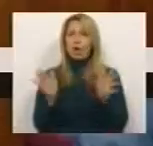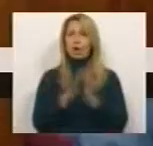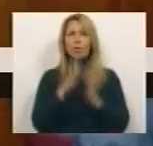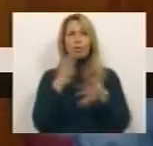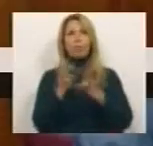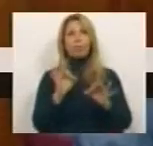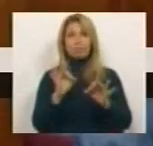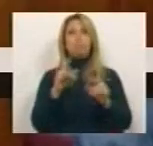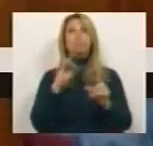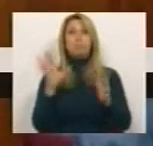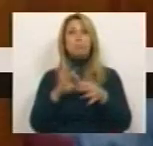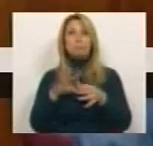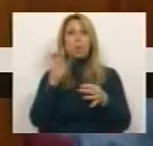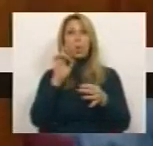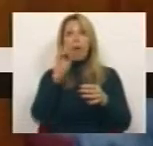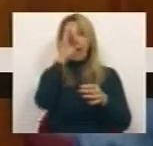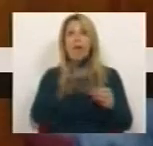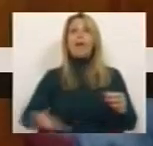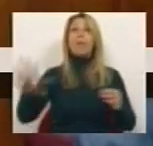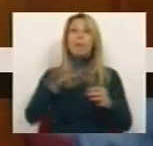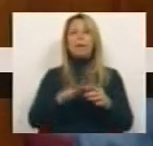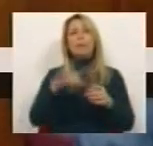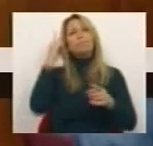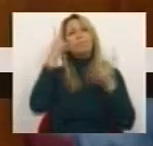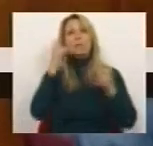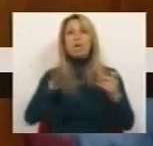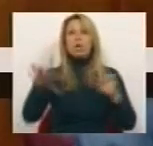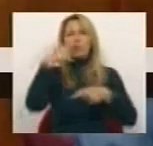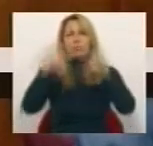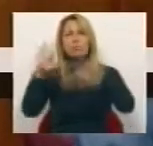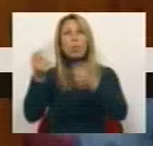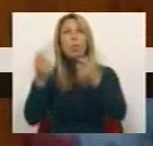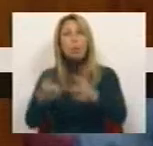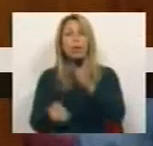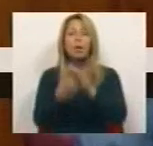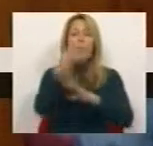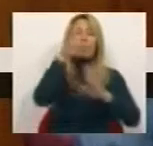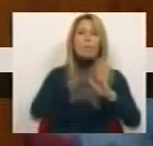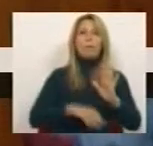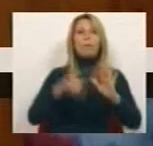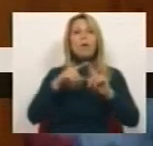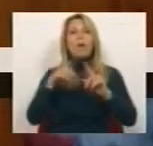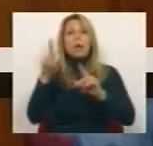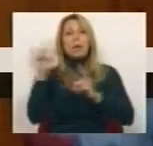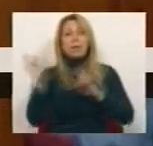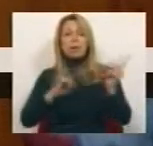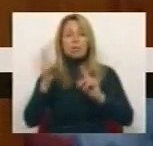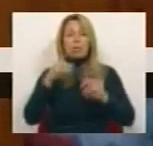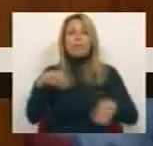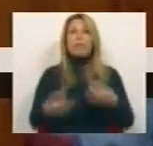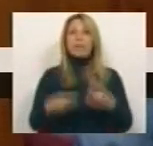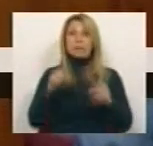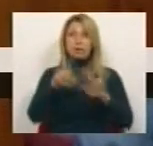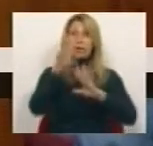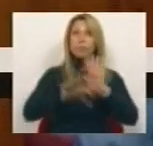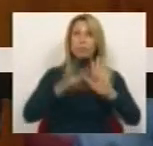performance ambiental. A pensar nas zonas de baixa densidade, criámos a regulamentação do transporte flexível. Com esta regulamentação,